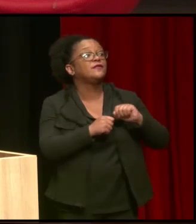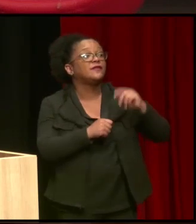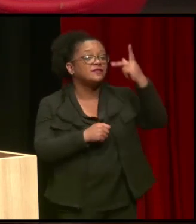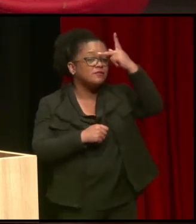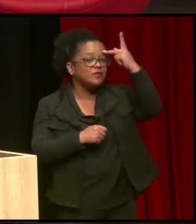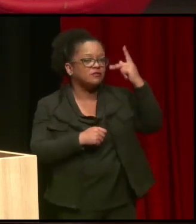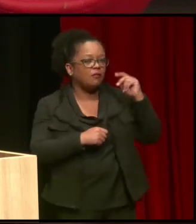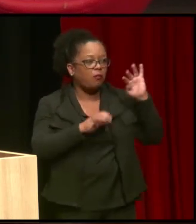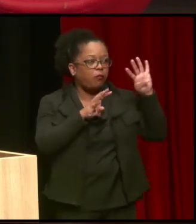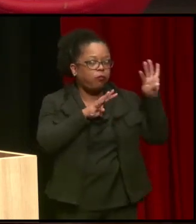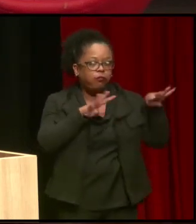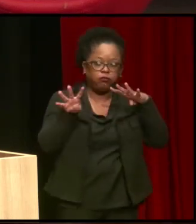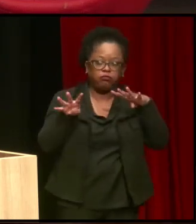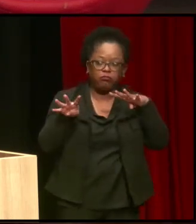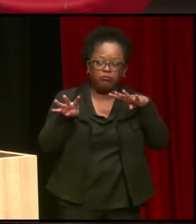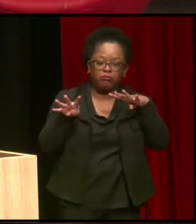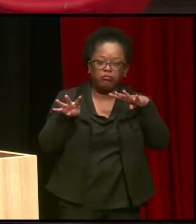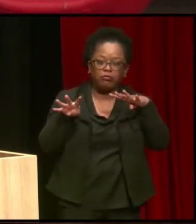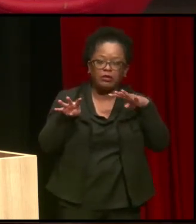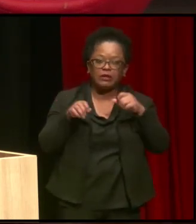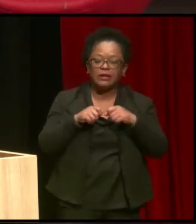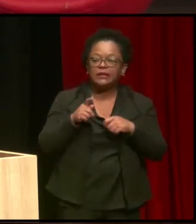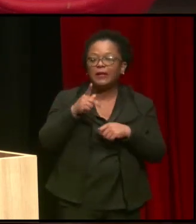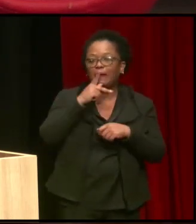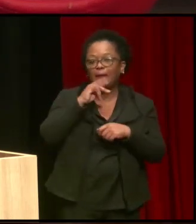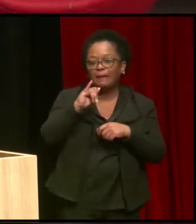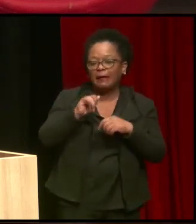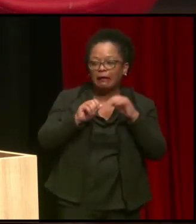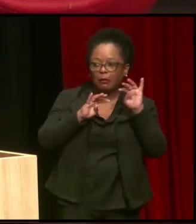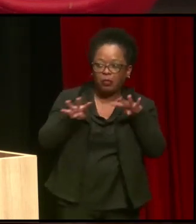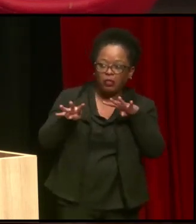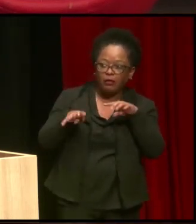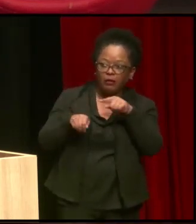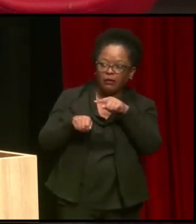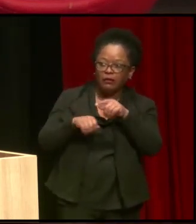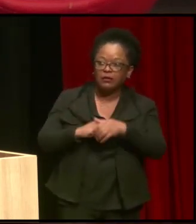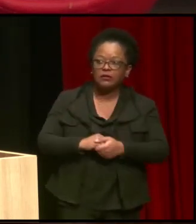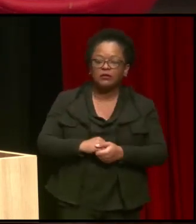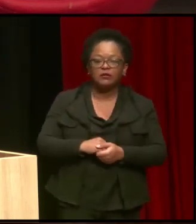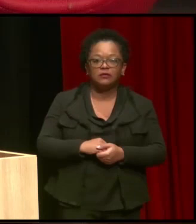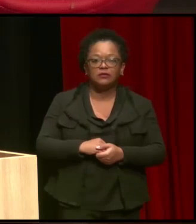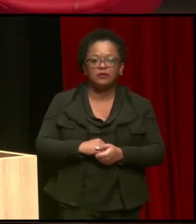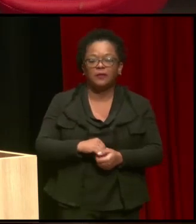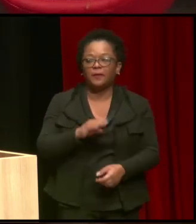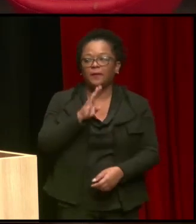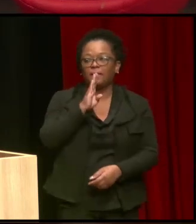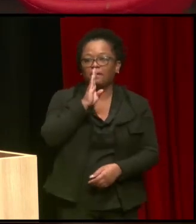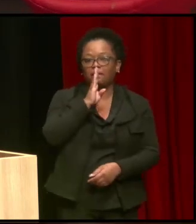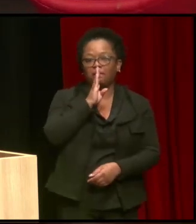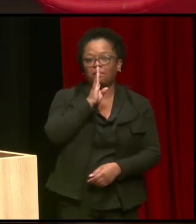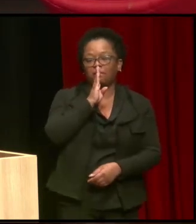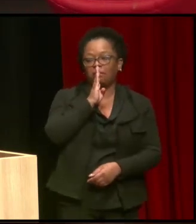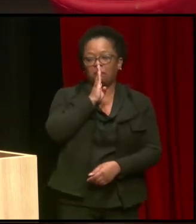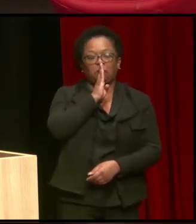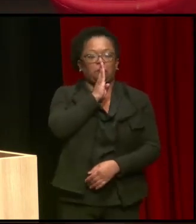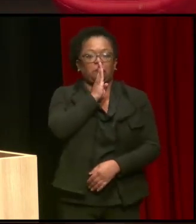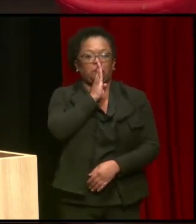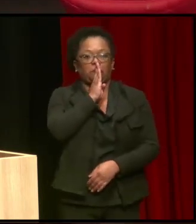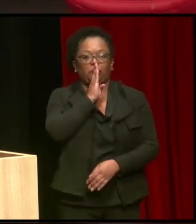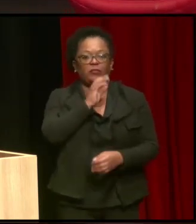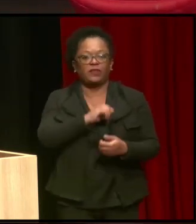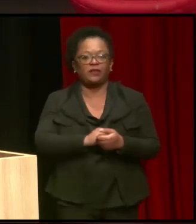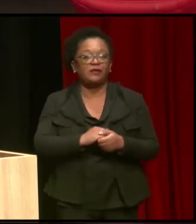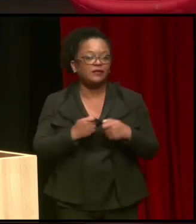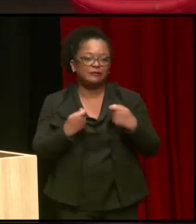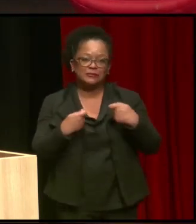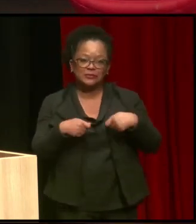olhar para a criança, começa a olhar para o pai, Paulo, tu não vai levar teu filho para fora? Ninguém fala nada, mas não precisa falar, meu amigo, teu olho está lá em cima